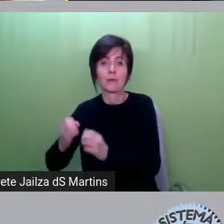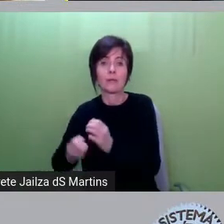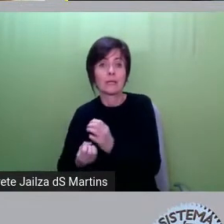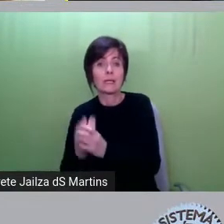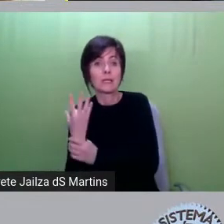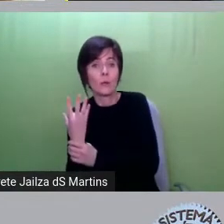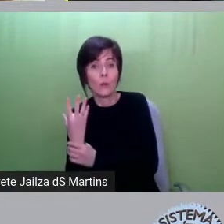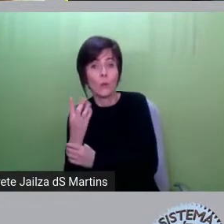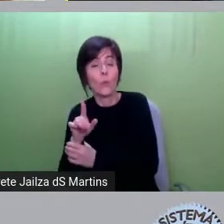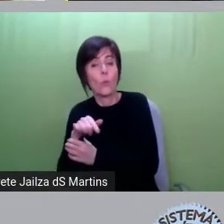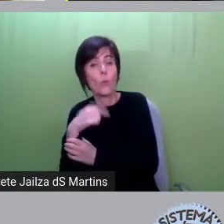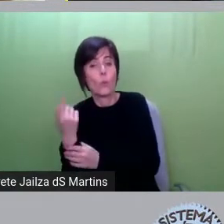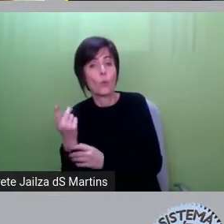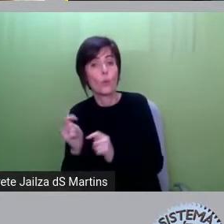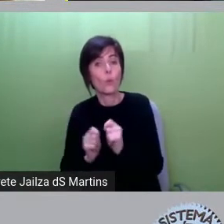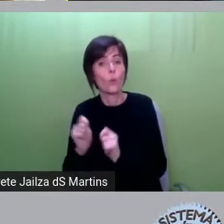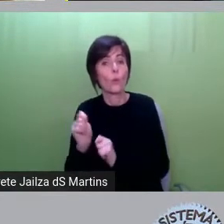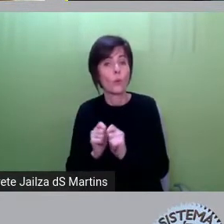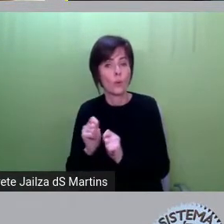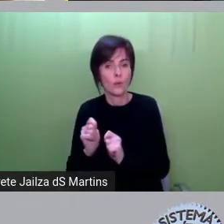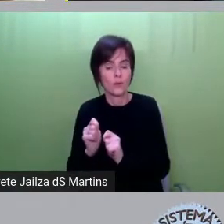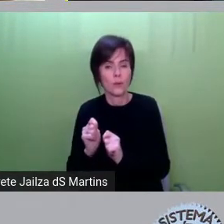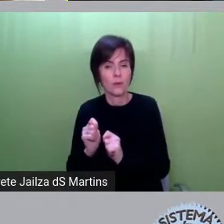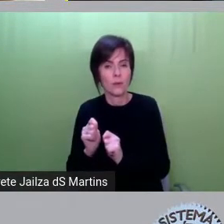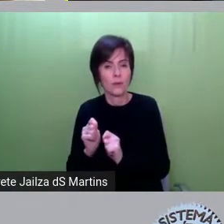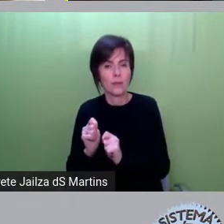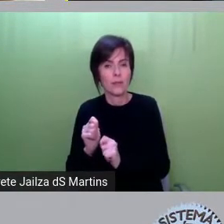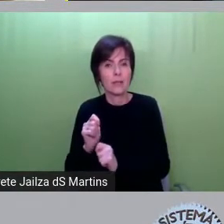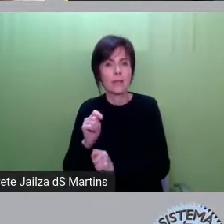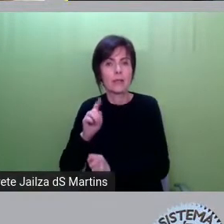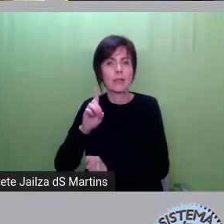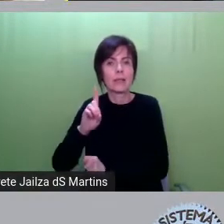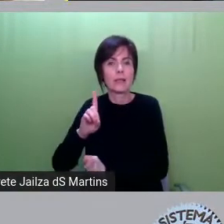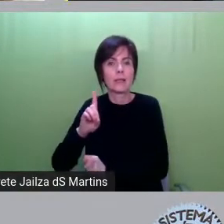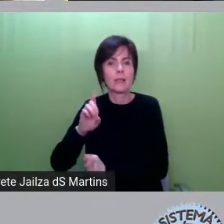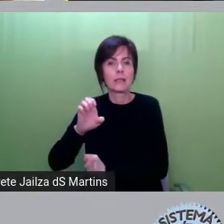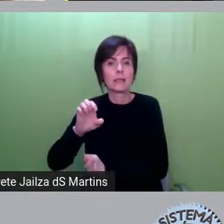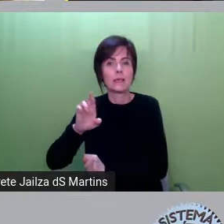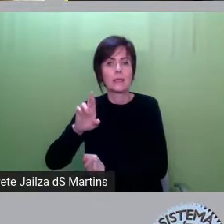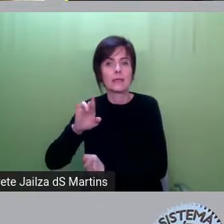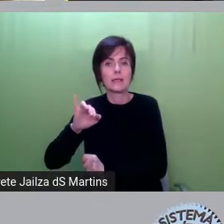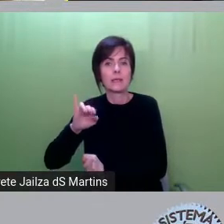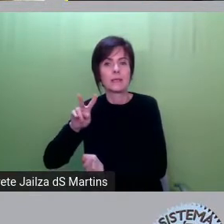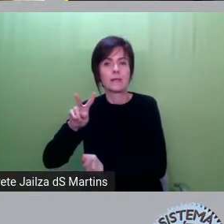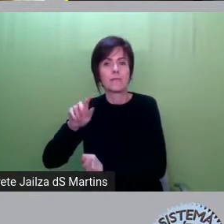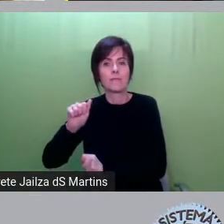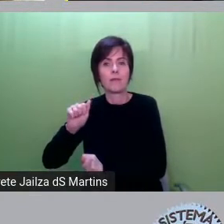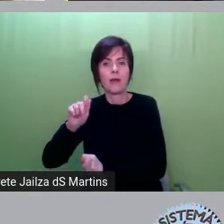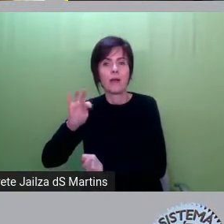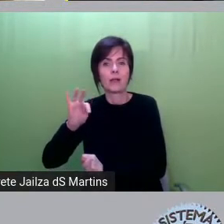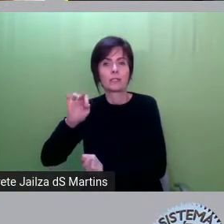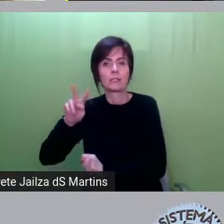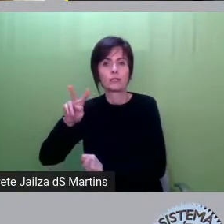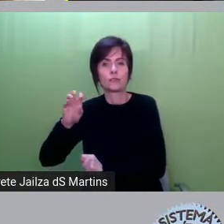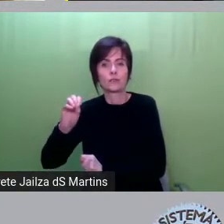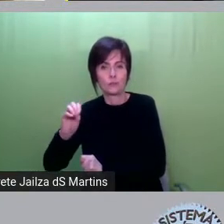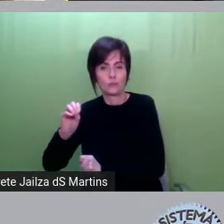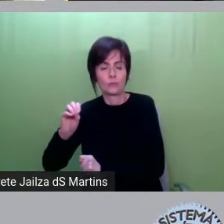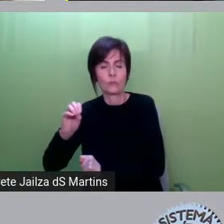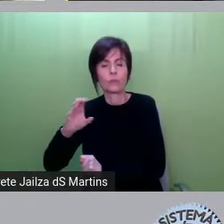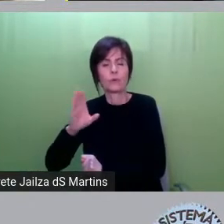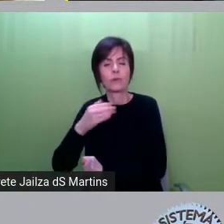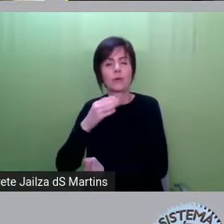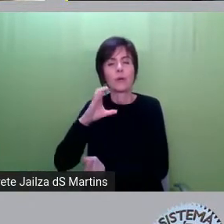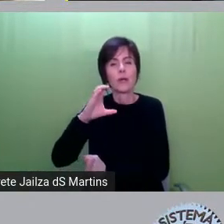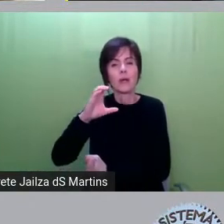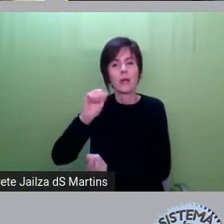outro mecanismo chamado de derivativo cambial, ou em termos mais